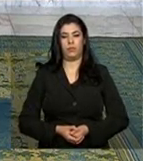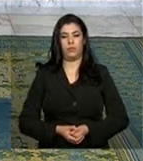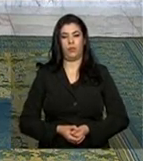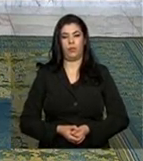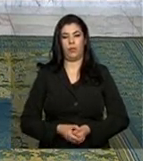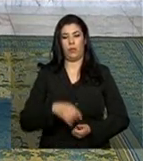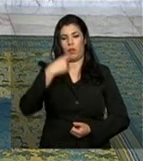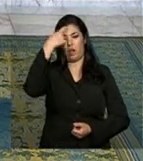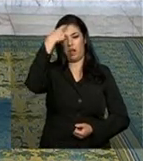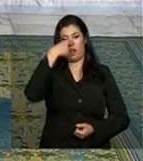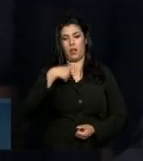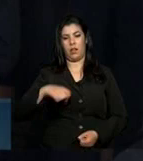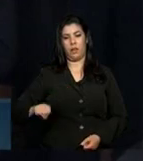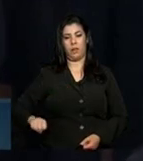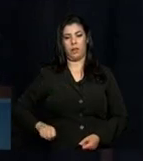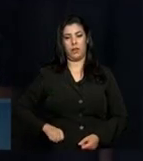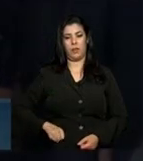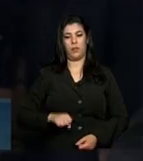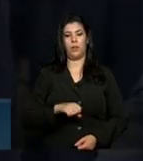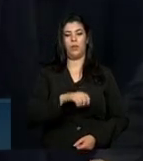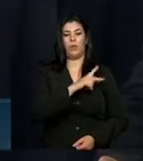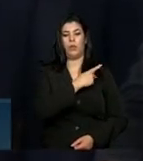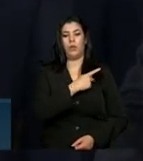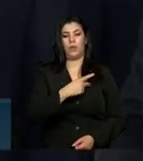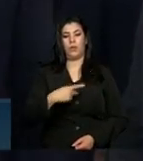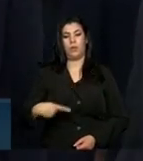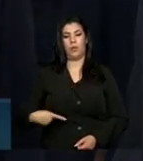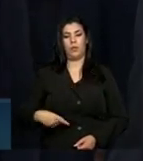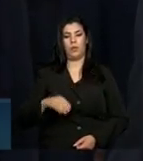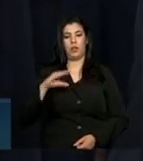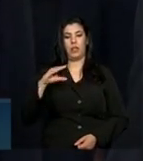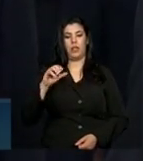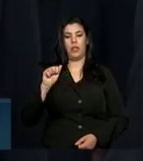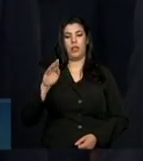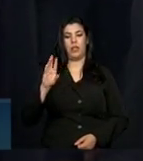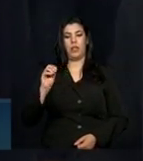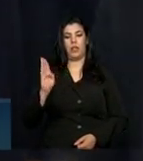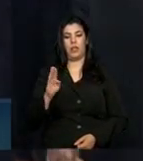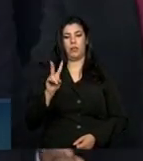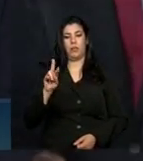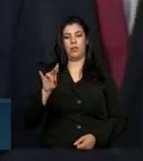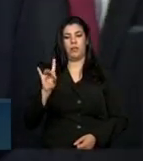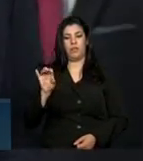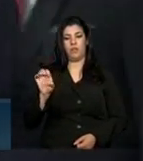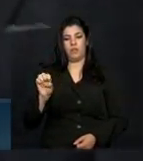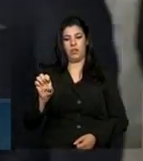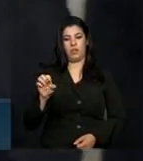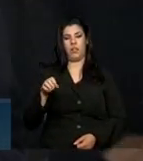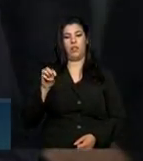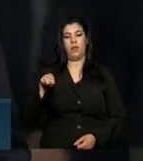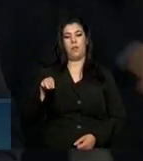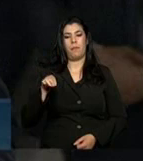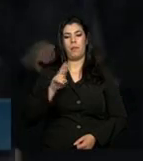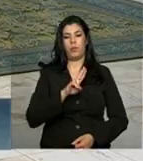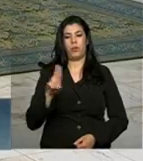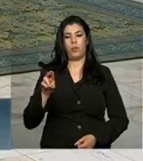Embaixador da República de Cabo Verde, Domingos Dias Pereira Mascarenhas.